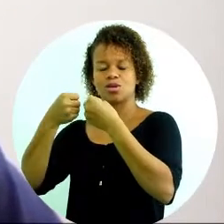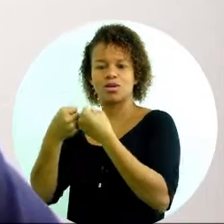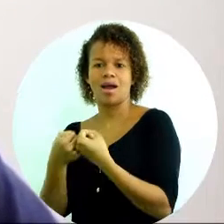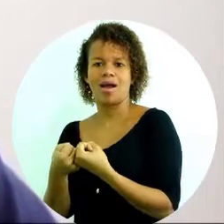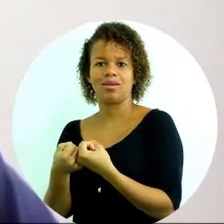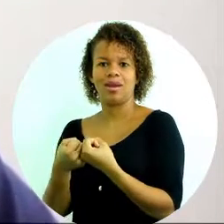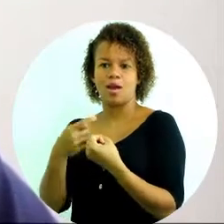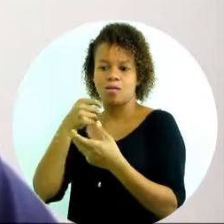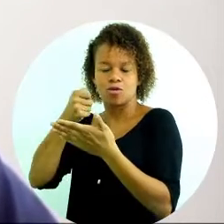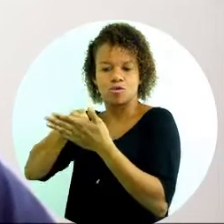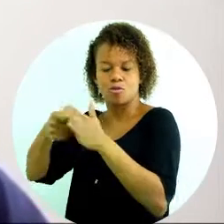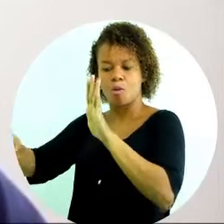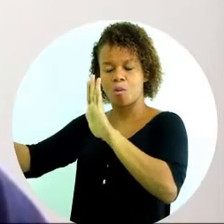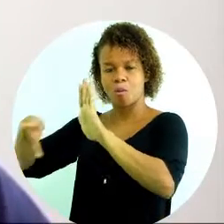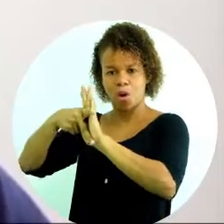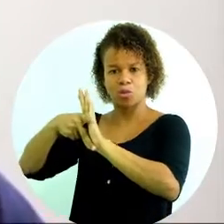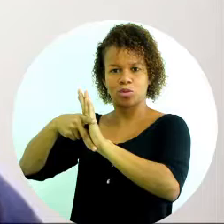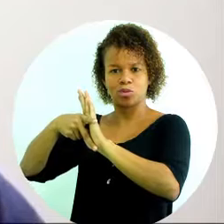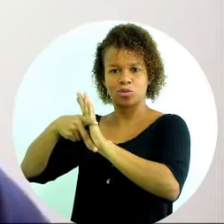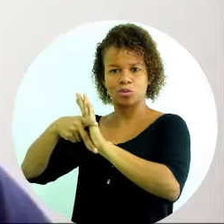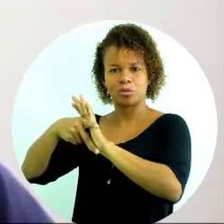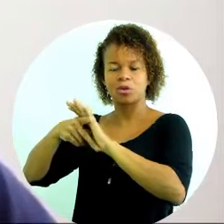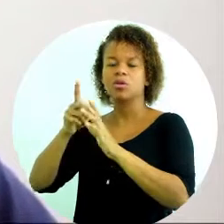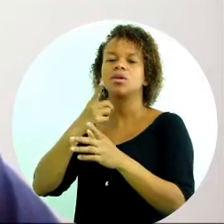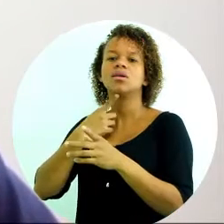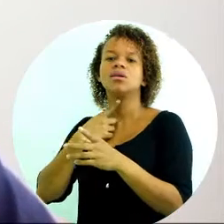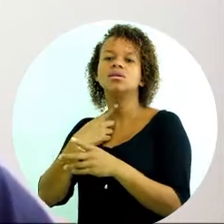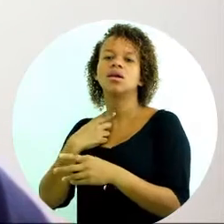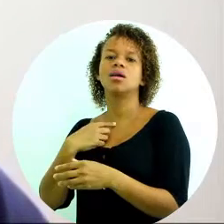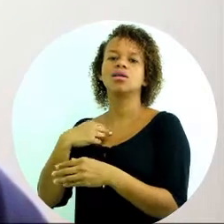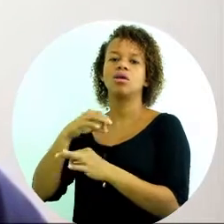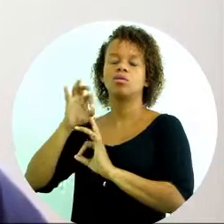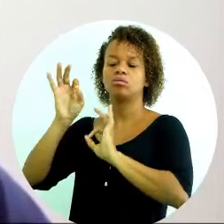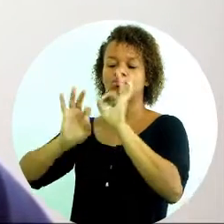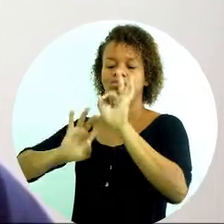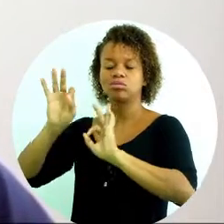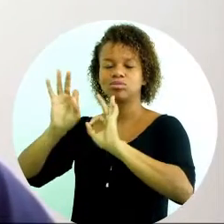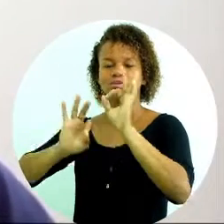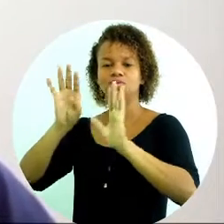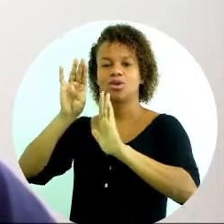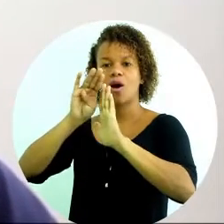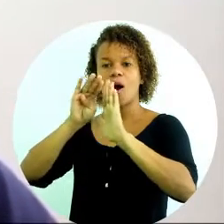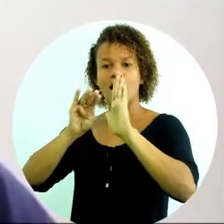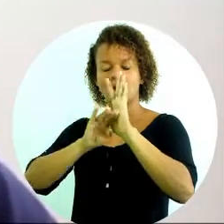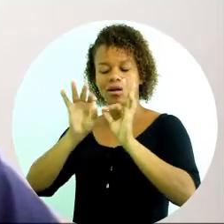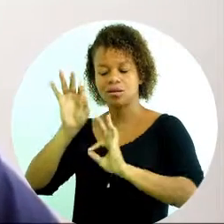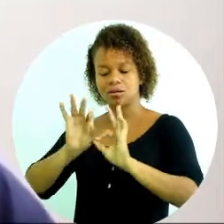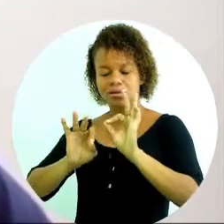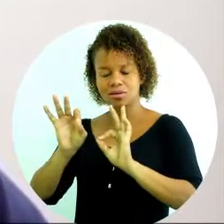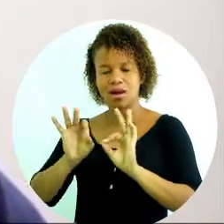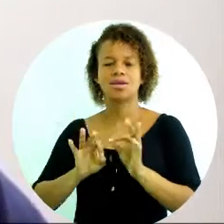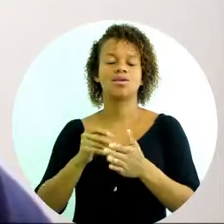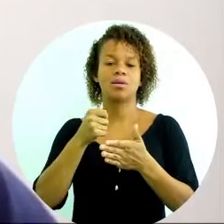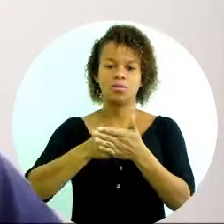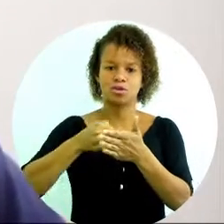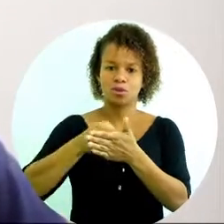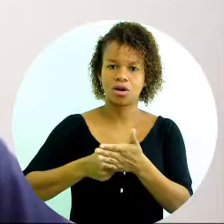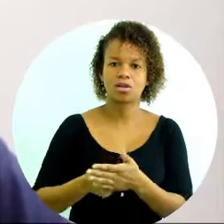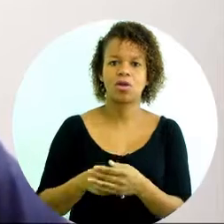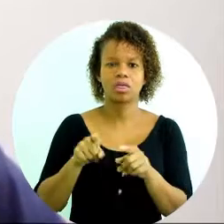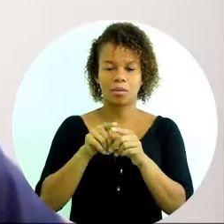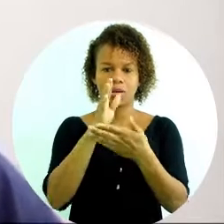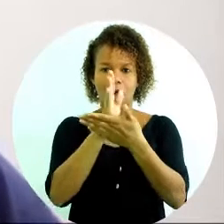sociedade é um modelo imposto pela sociedade burguesa, no desejo de manutenção da ordem, manutenção